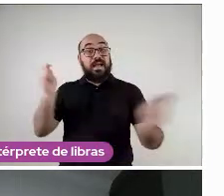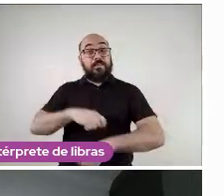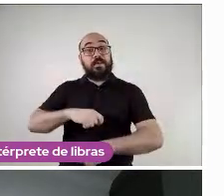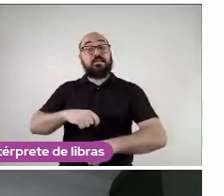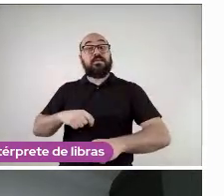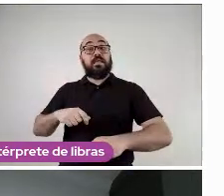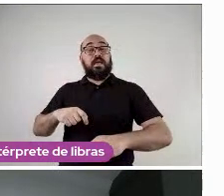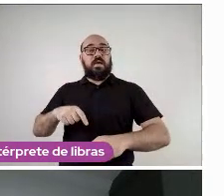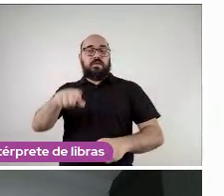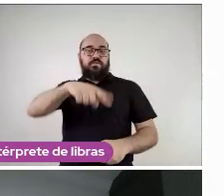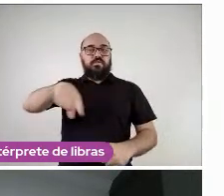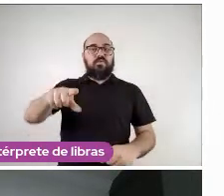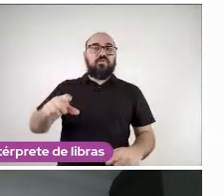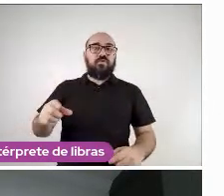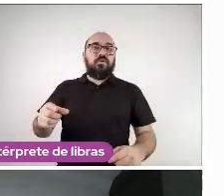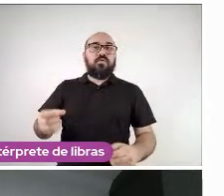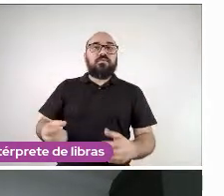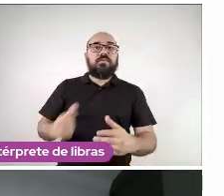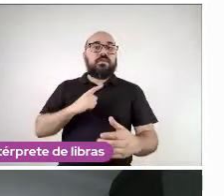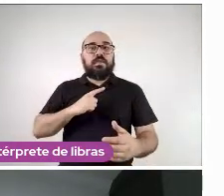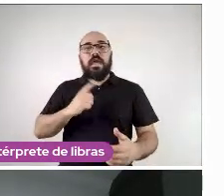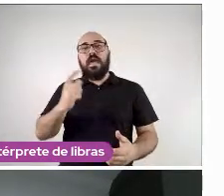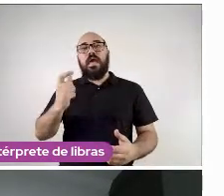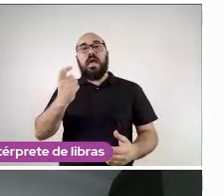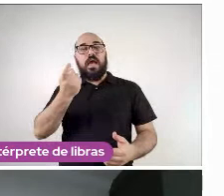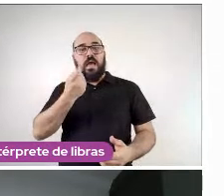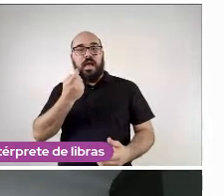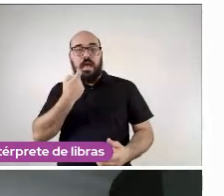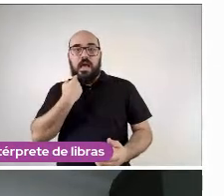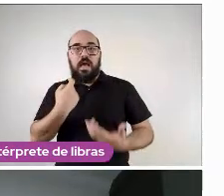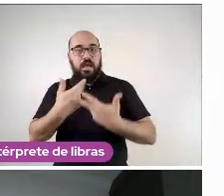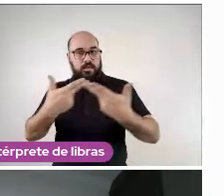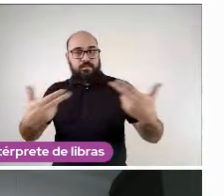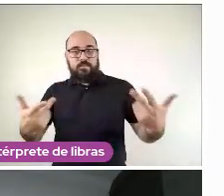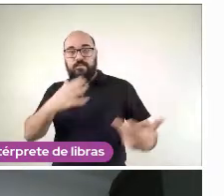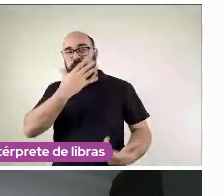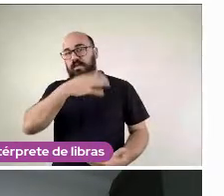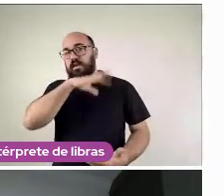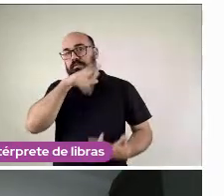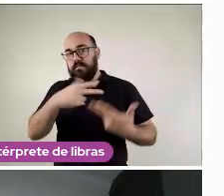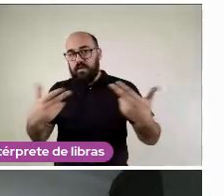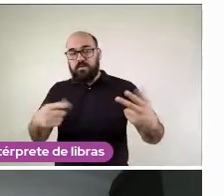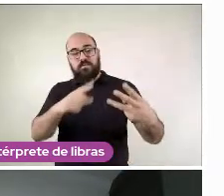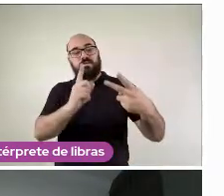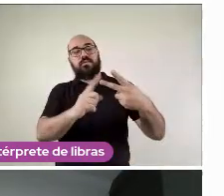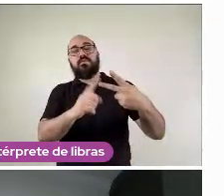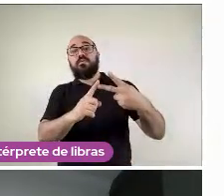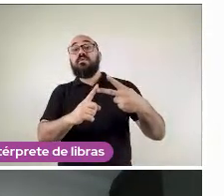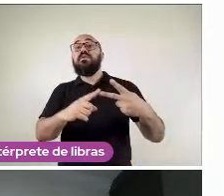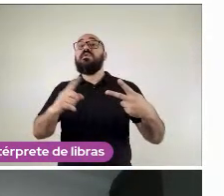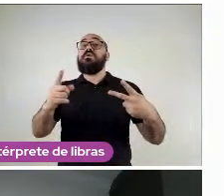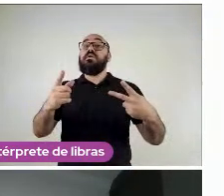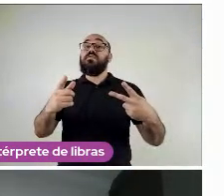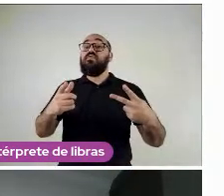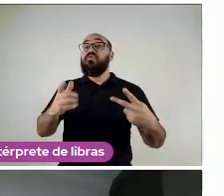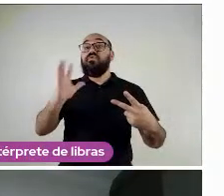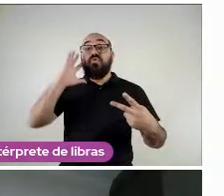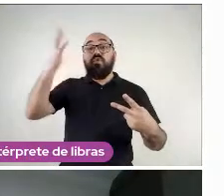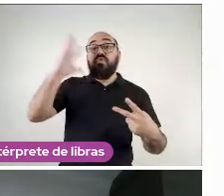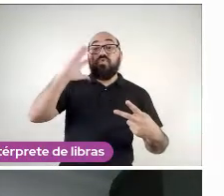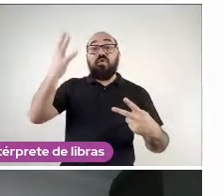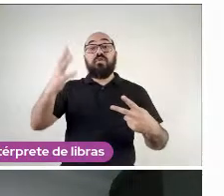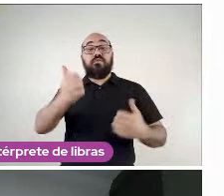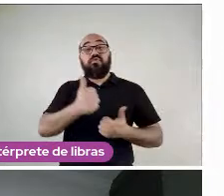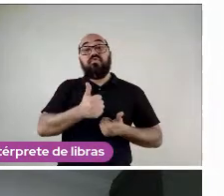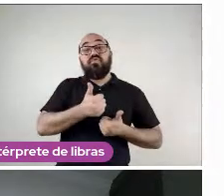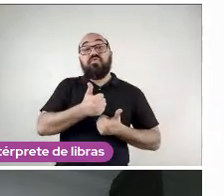para capacitação e geração de conhecimento, e o outro voltado para soluções de desenvolvimento sustentável. Nós